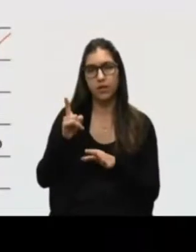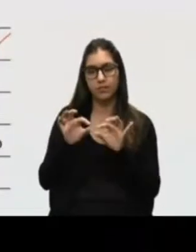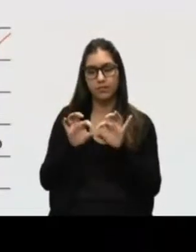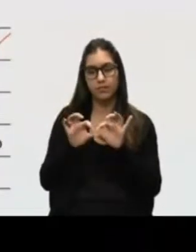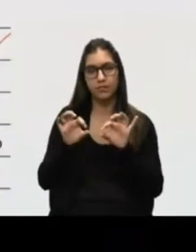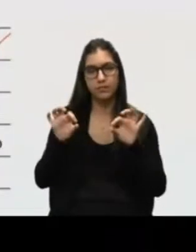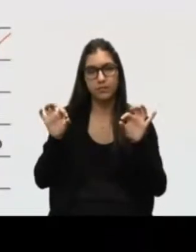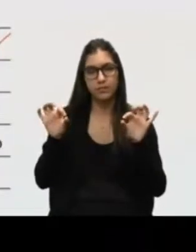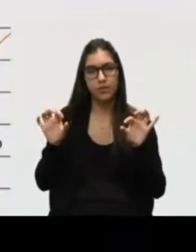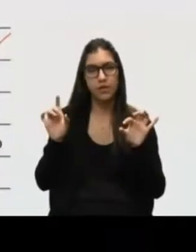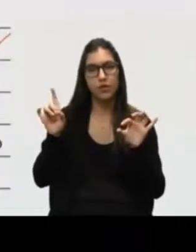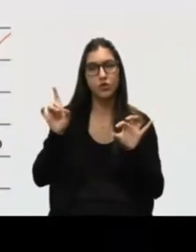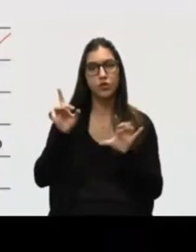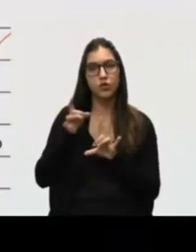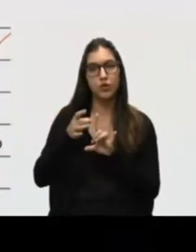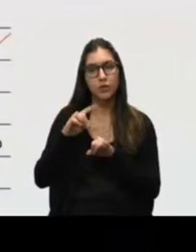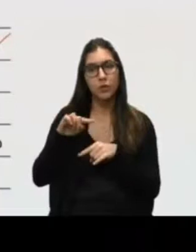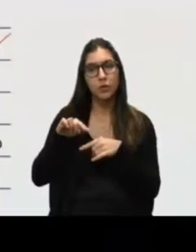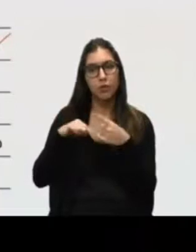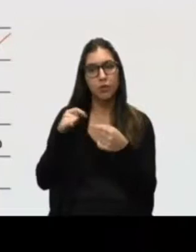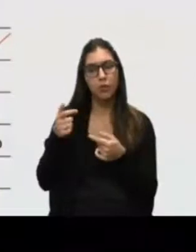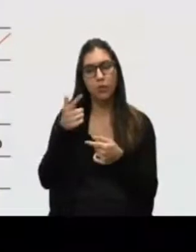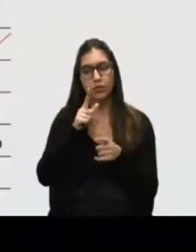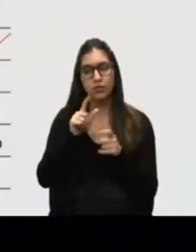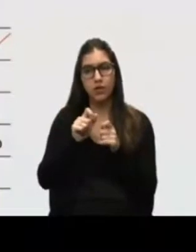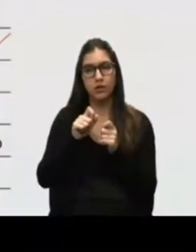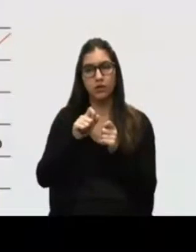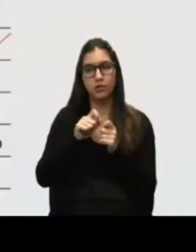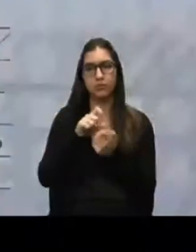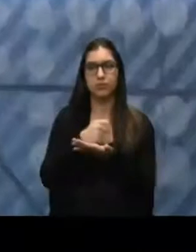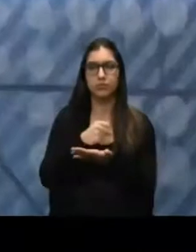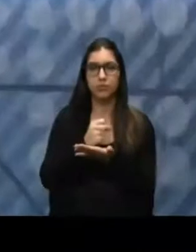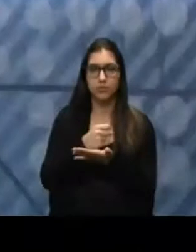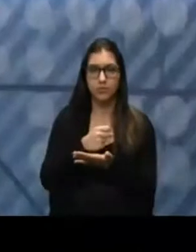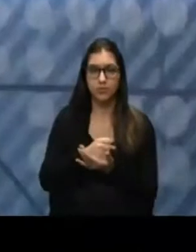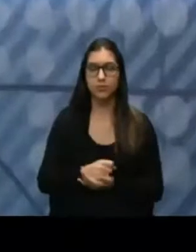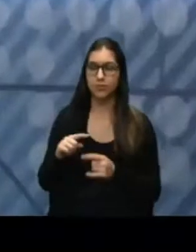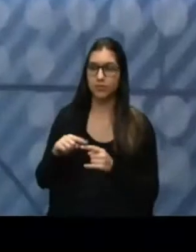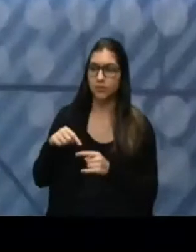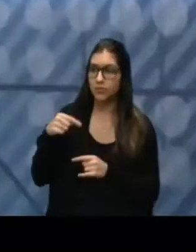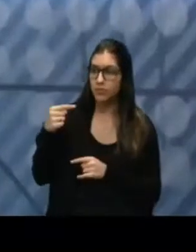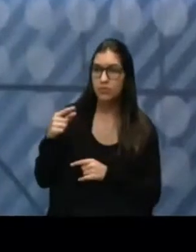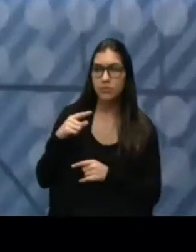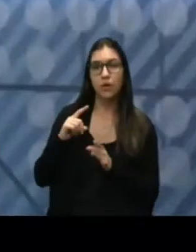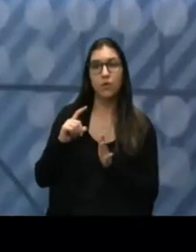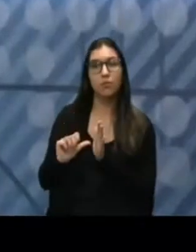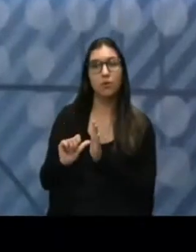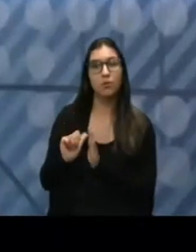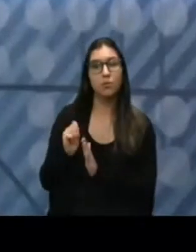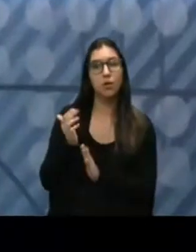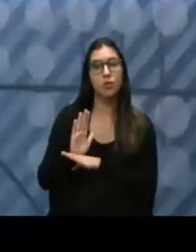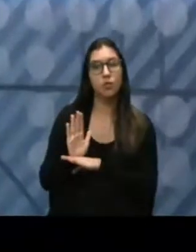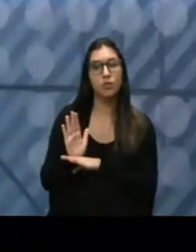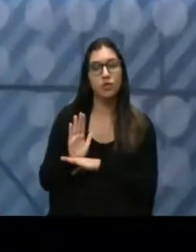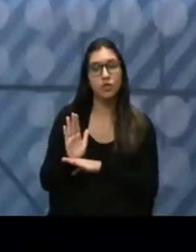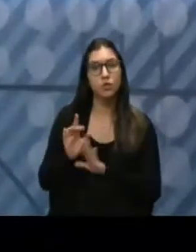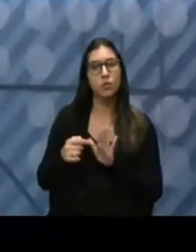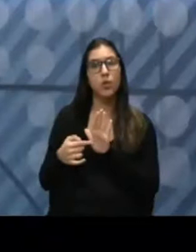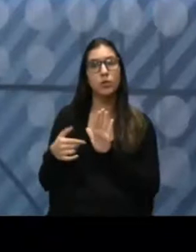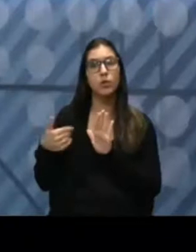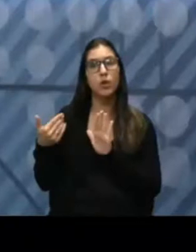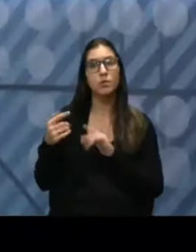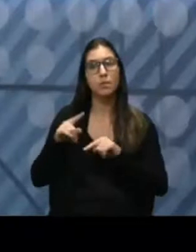para a realização dessa trituração. Então, a seguir, nós temos o primeiro vídeo que ele vai estar mostrando quais são